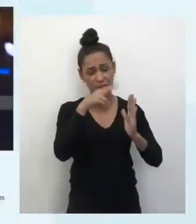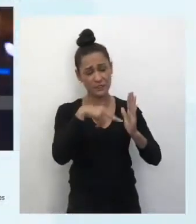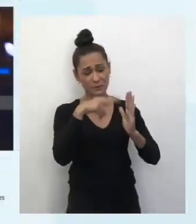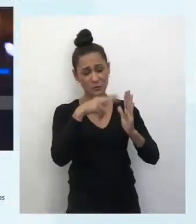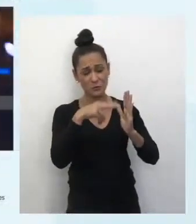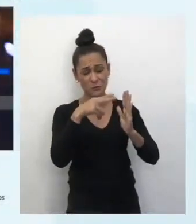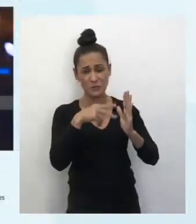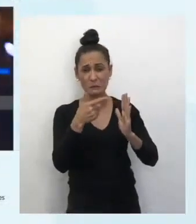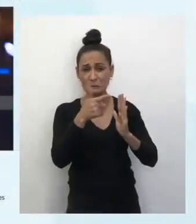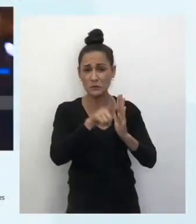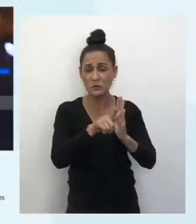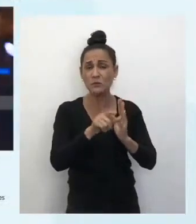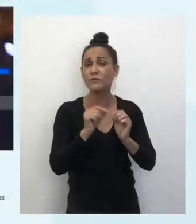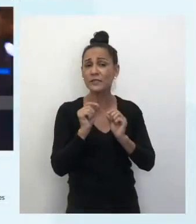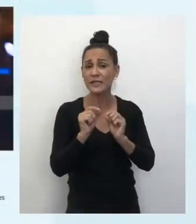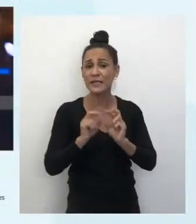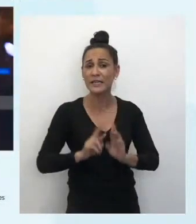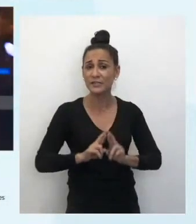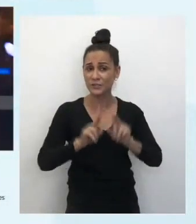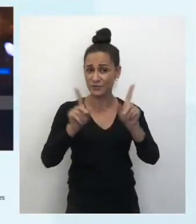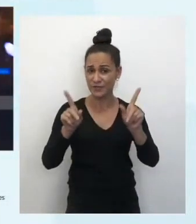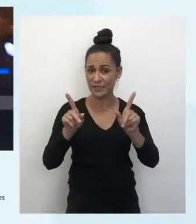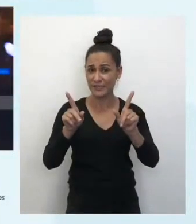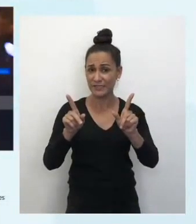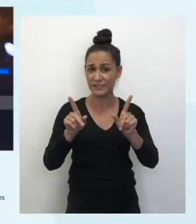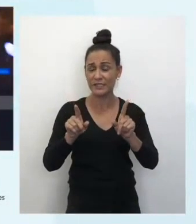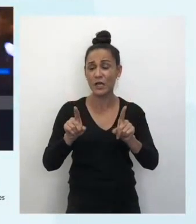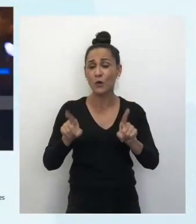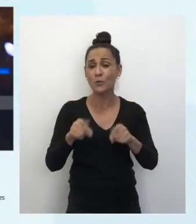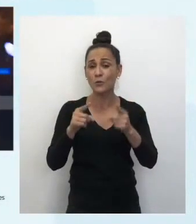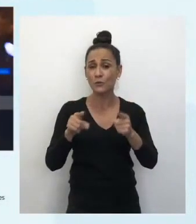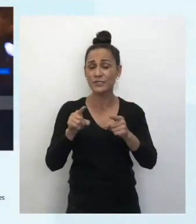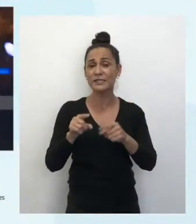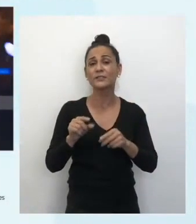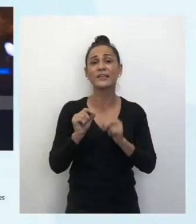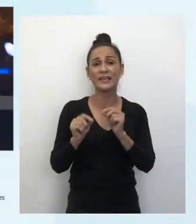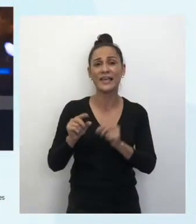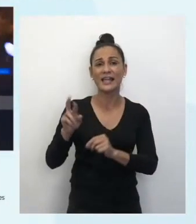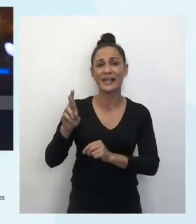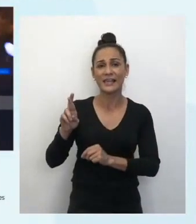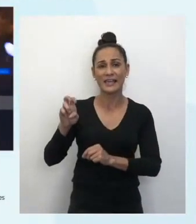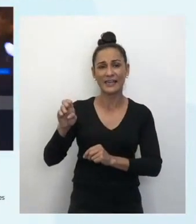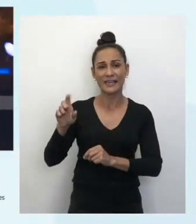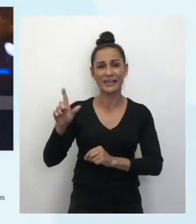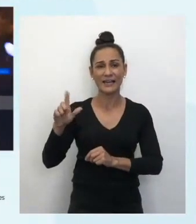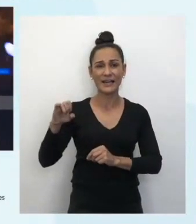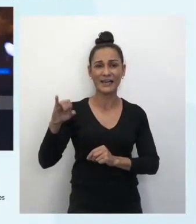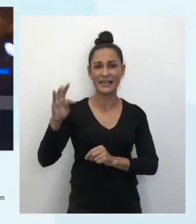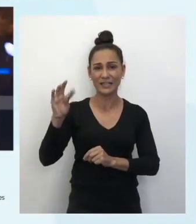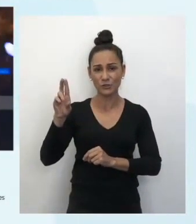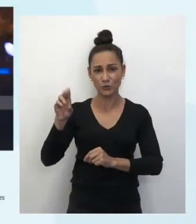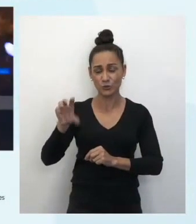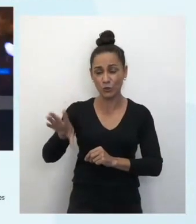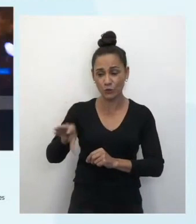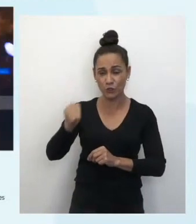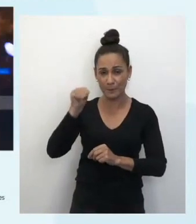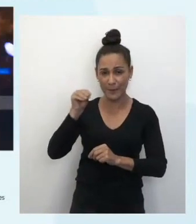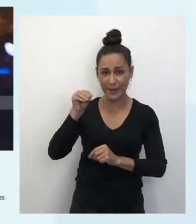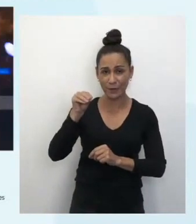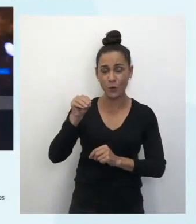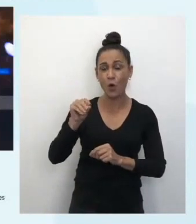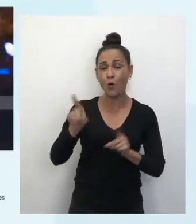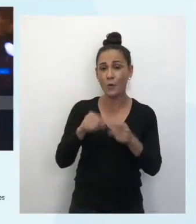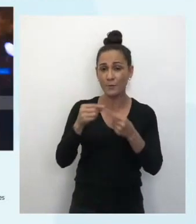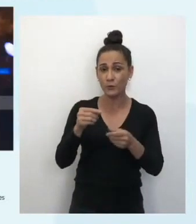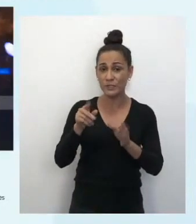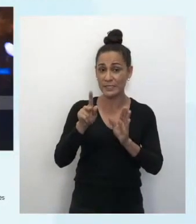paródia, nós temos aí diferenças entre os dois estilos, né? A releitura, como a gente sabe, é quando eu pego uma música já consagrada, uma